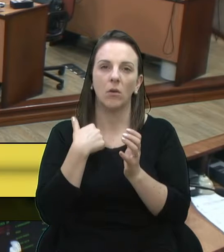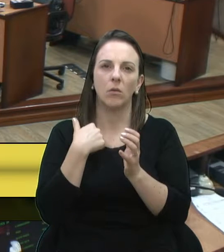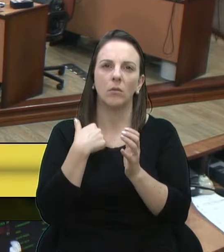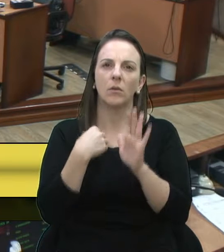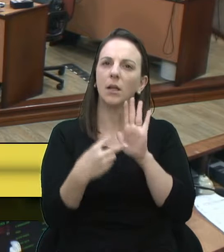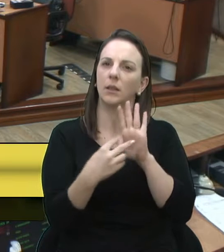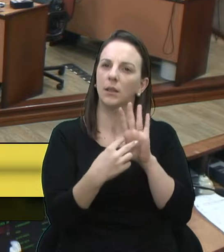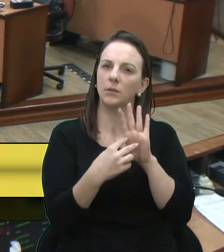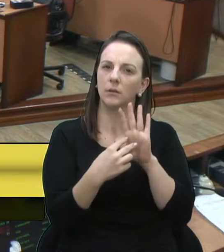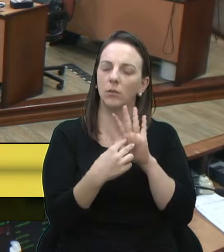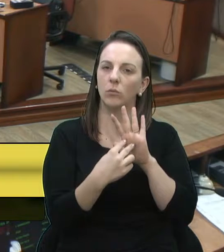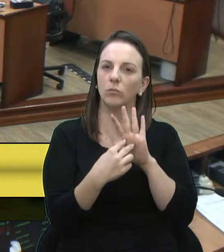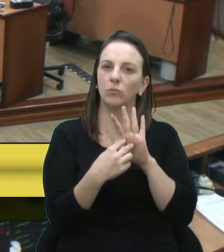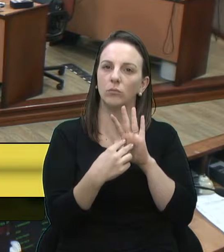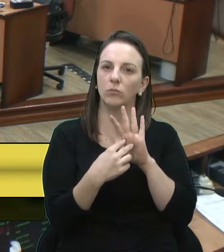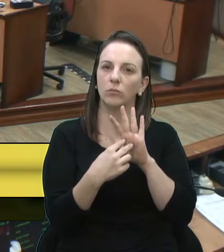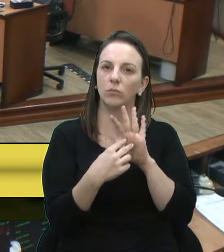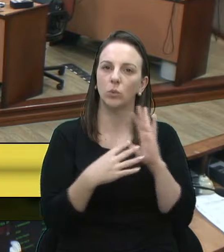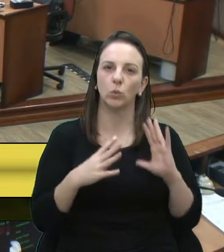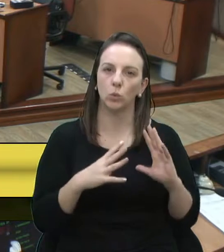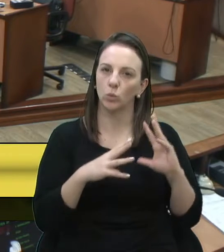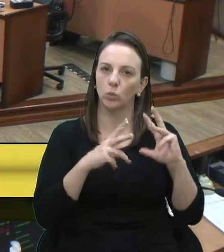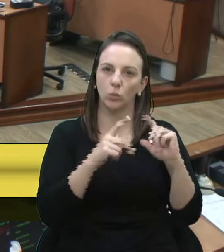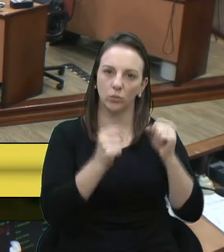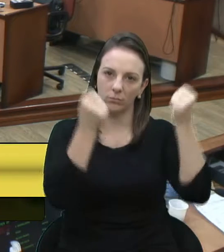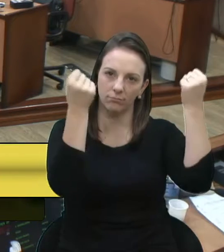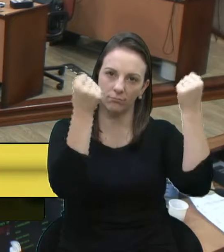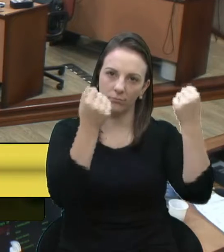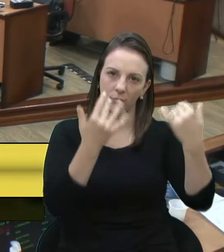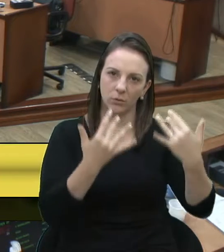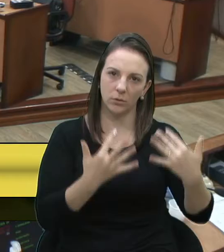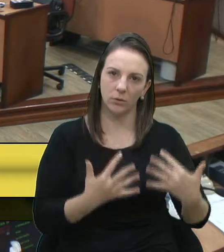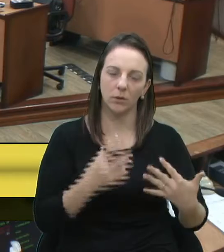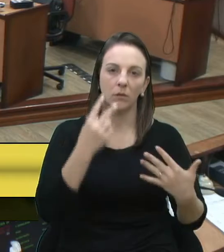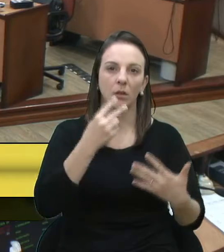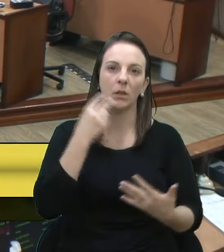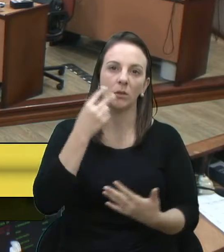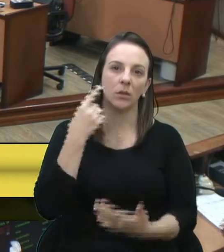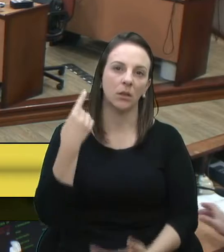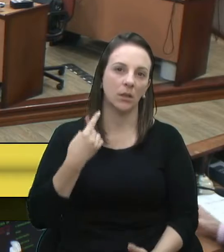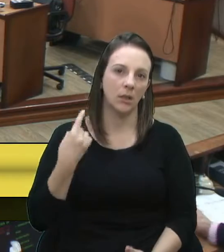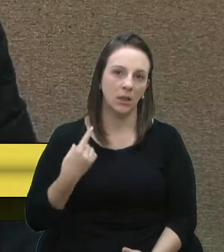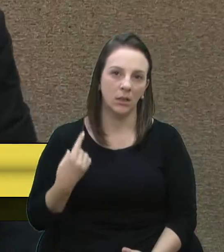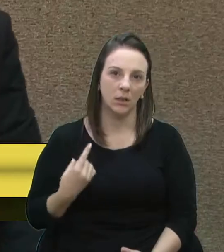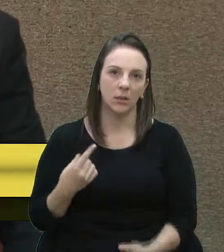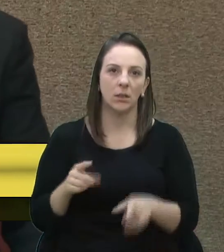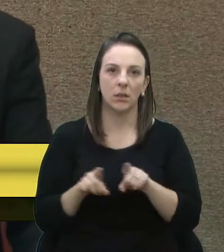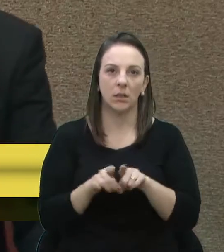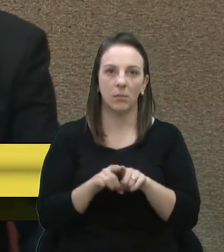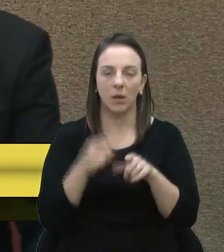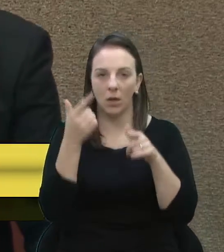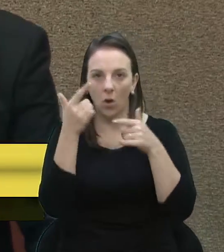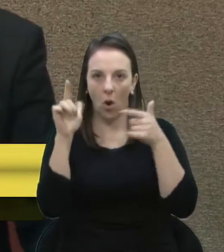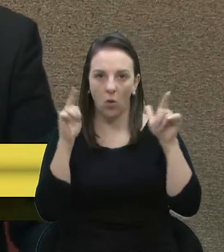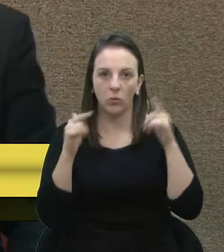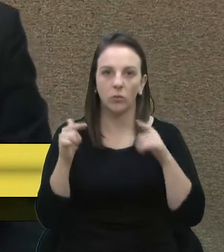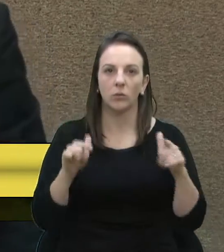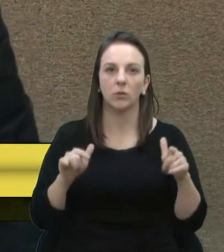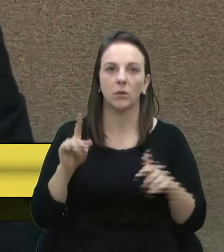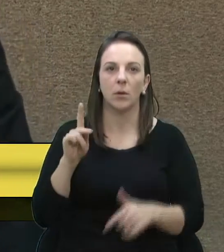atentamente as colocações da colega vereadora Denise e os demais da bancada do